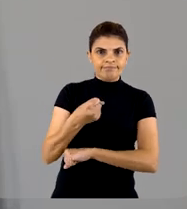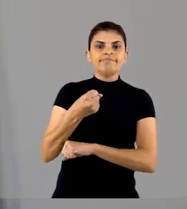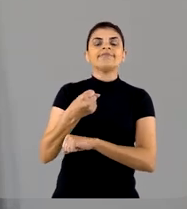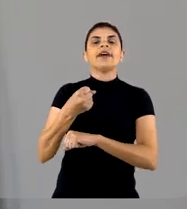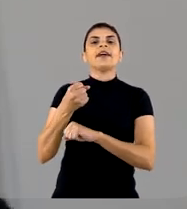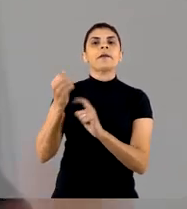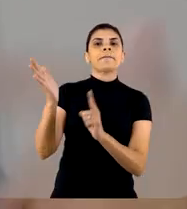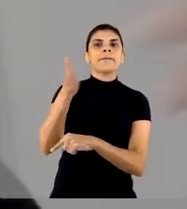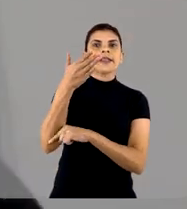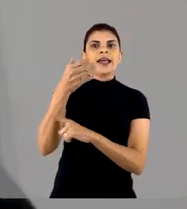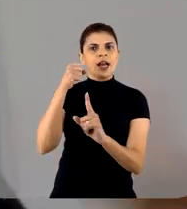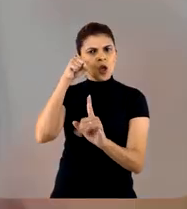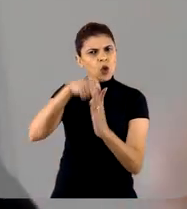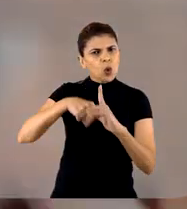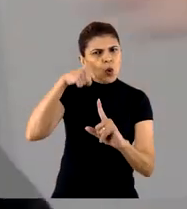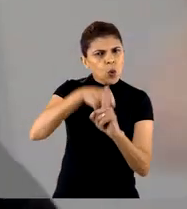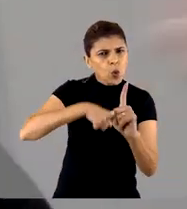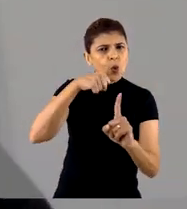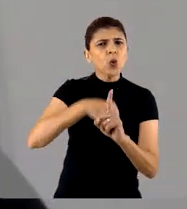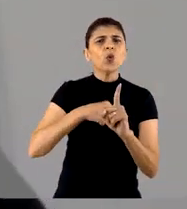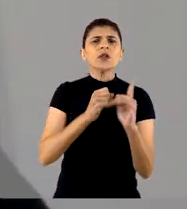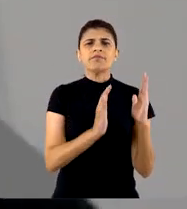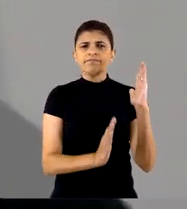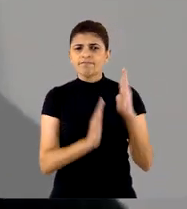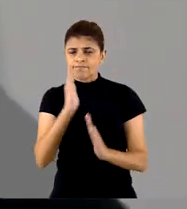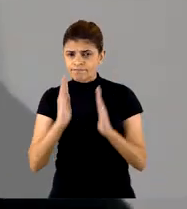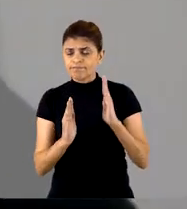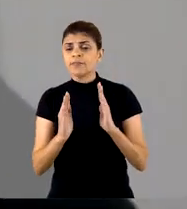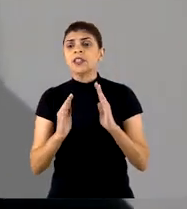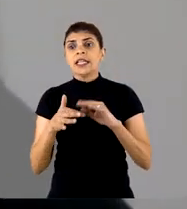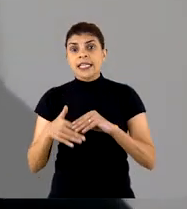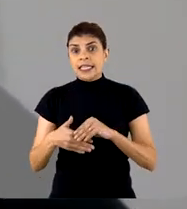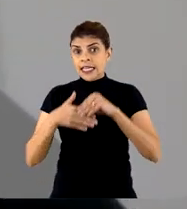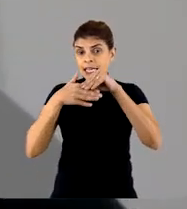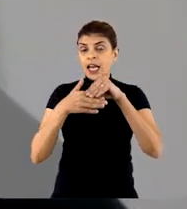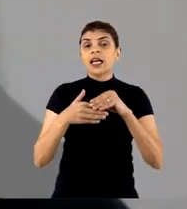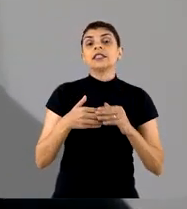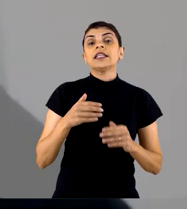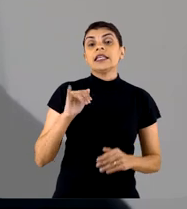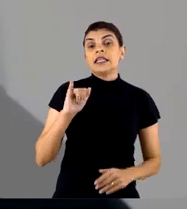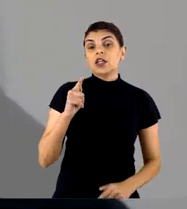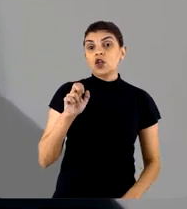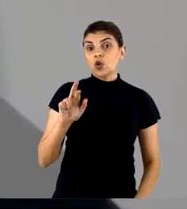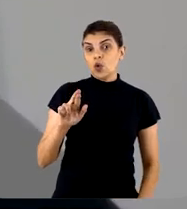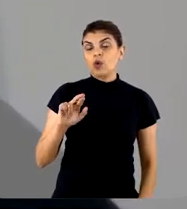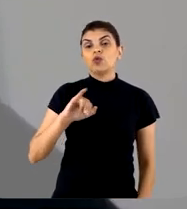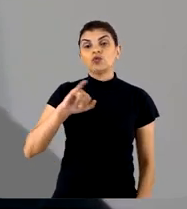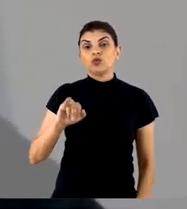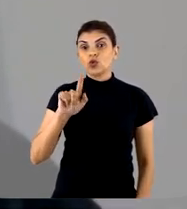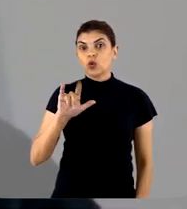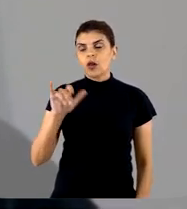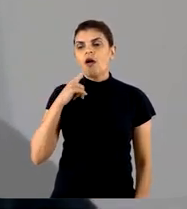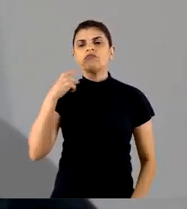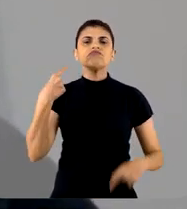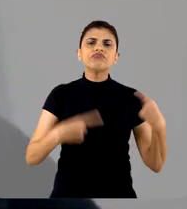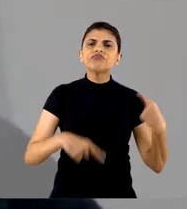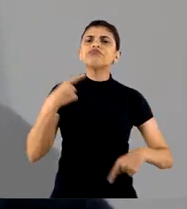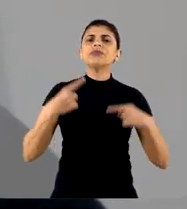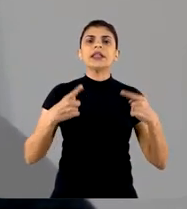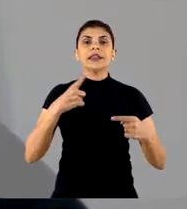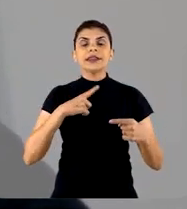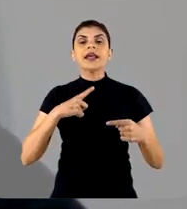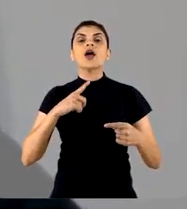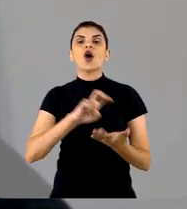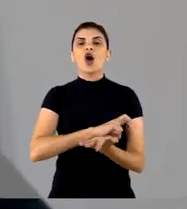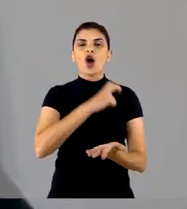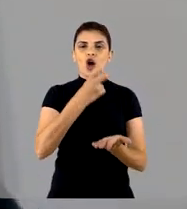Ser ligado às ligas camponesas que surgem no final dos anos 50, né? Lideradas pelo Igor Julião, e por essas questões, né? Quando tem um